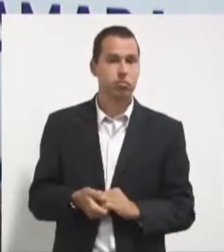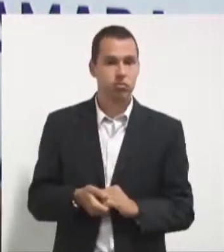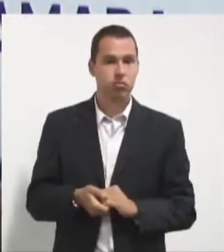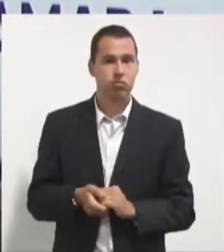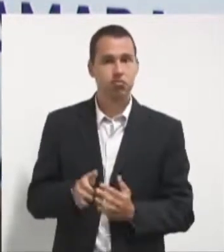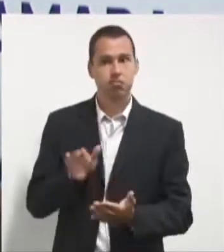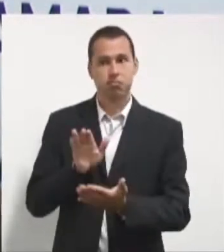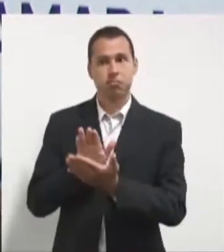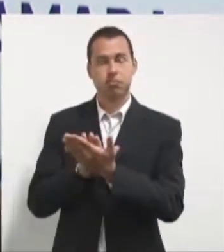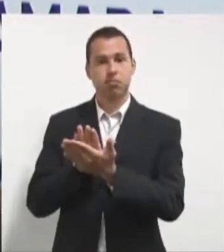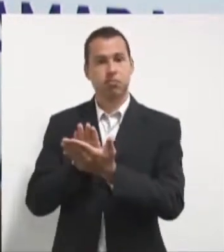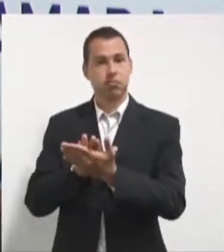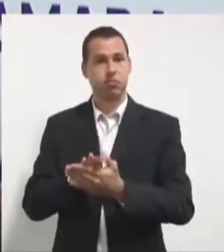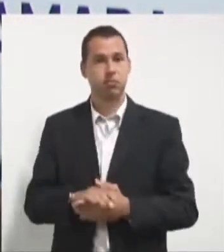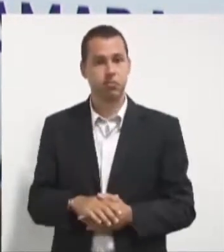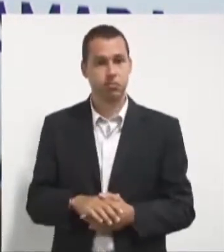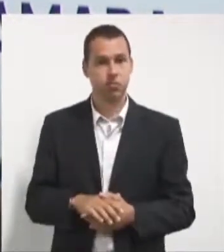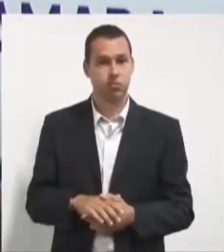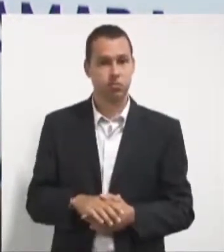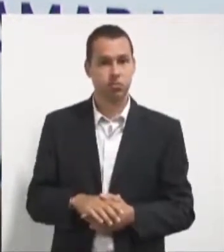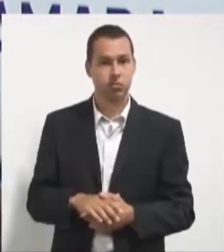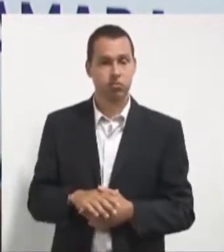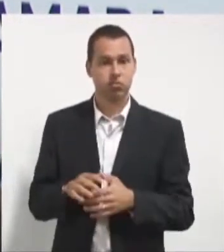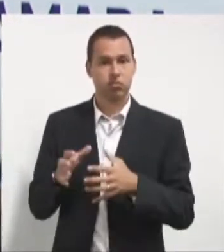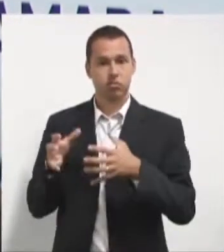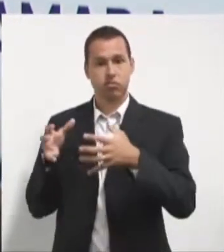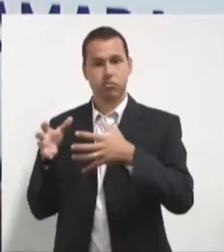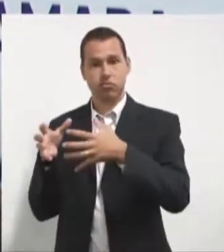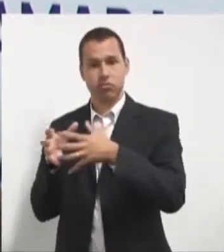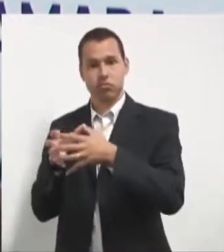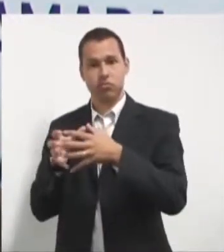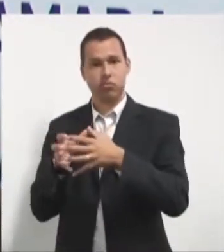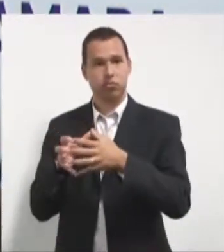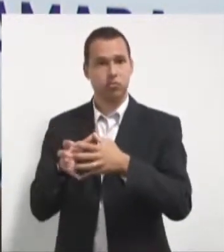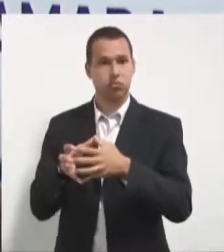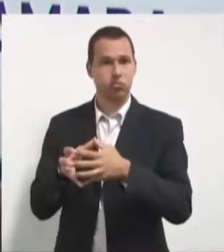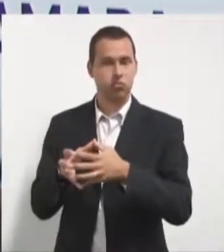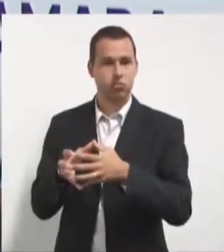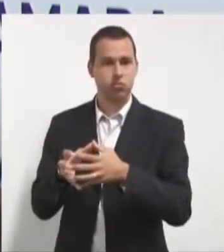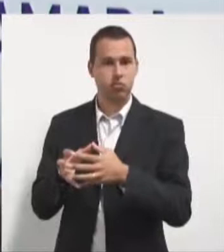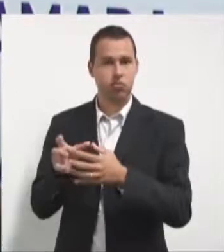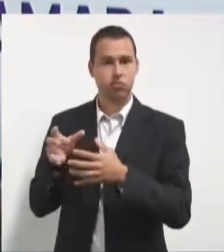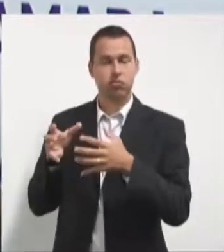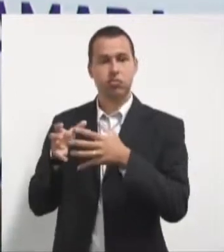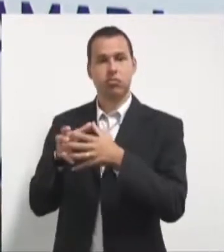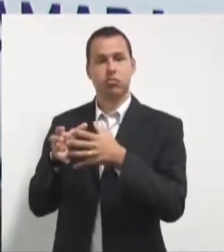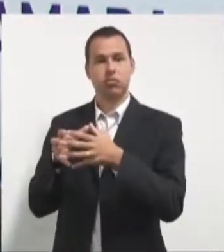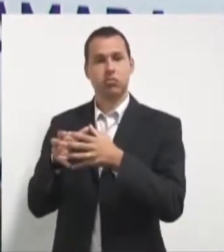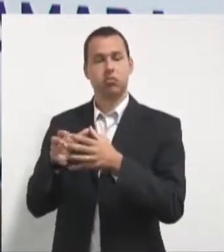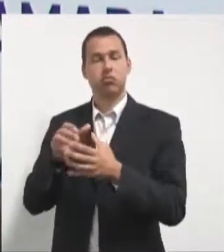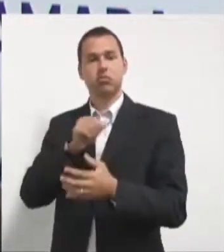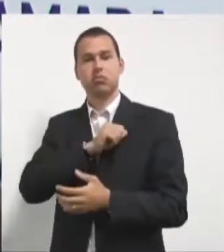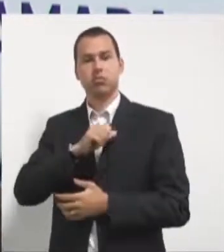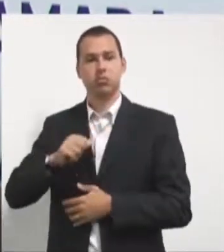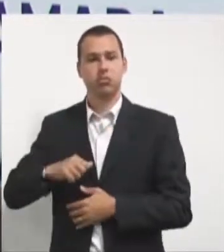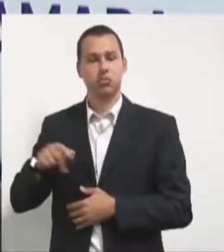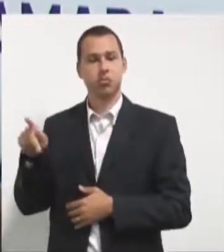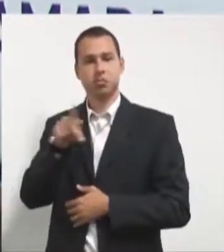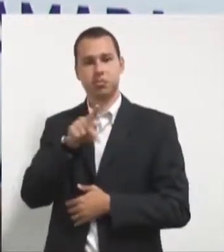parabenizar o corpo docente do campus anapú os professores